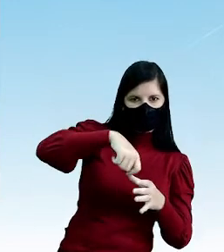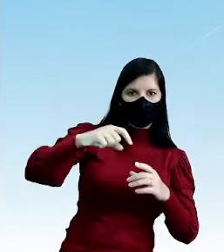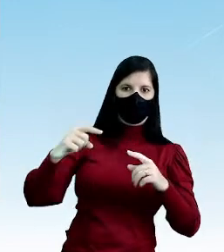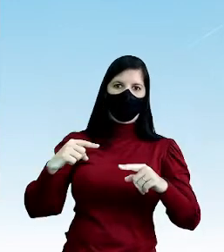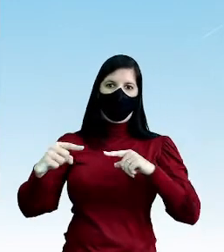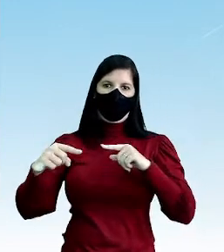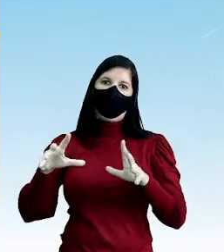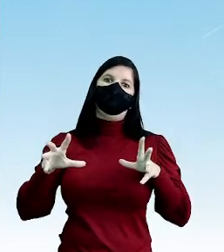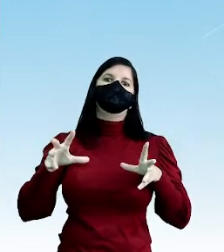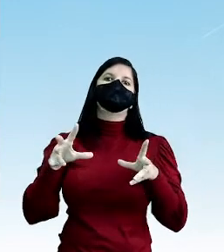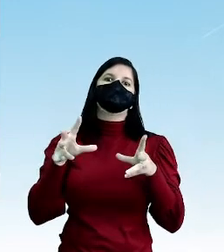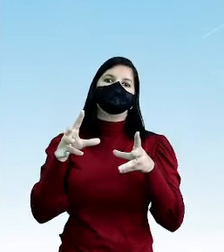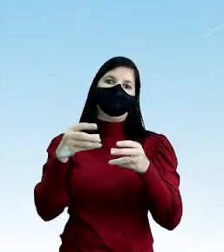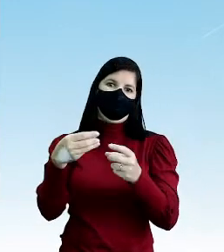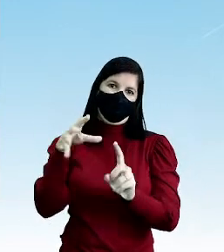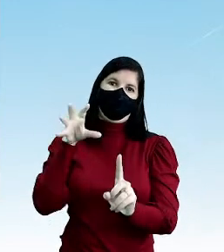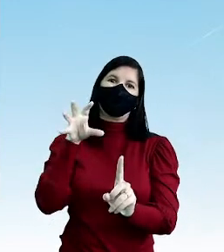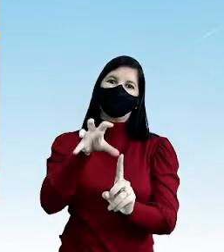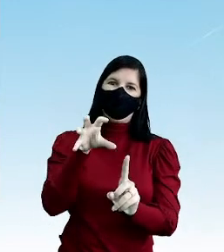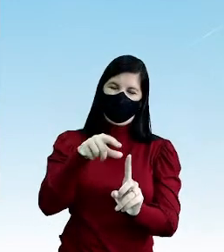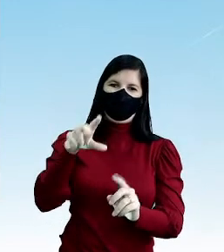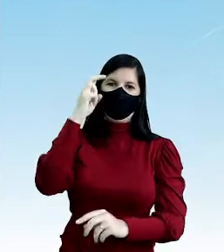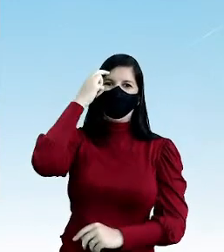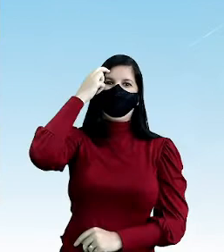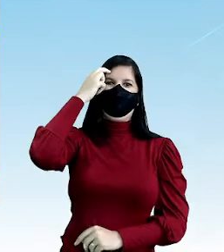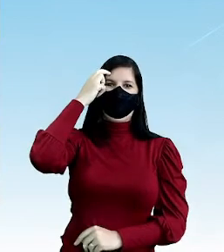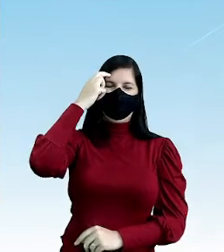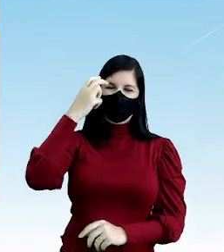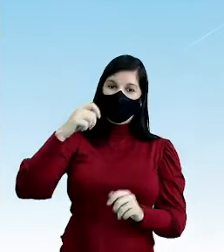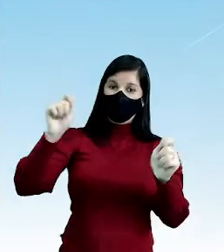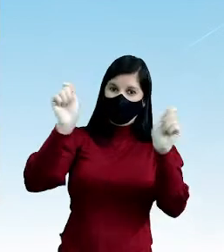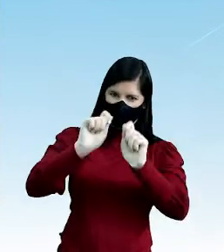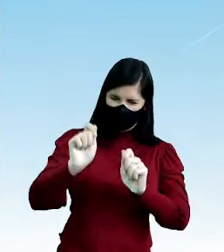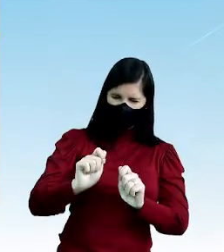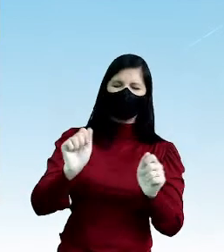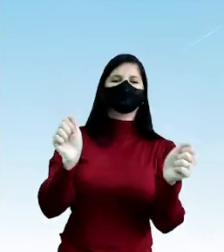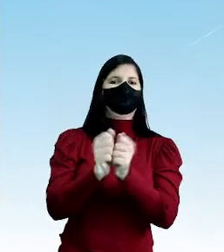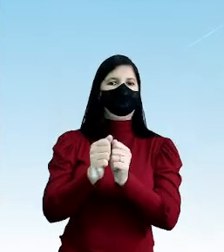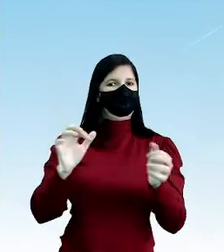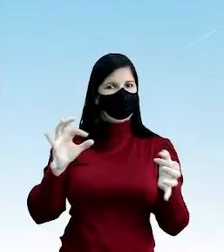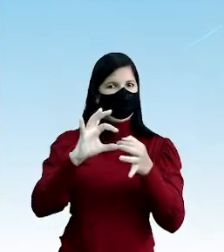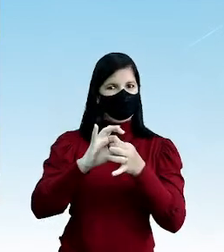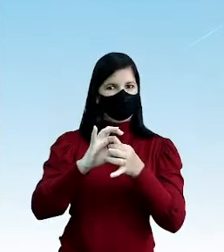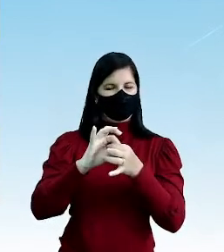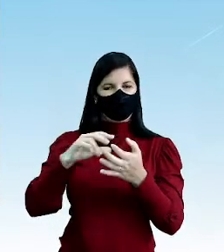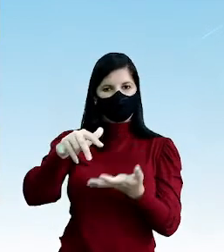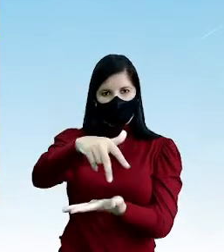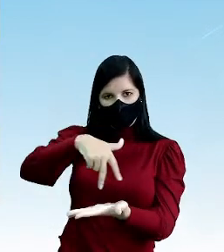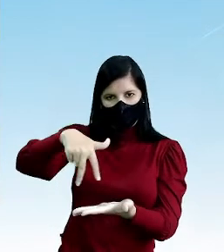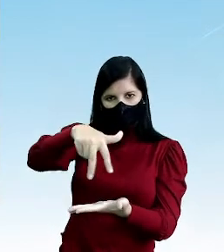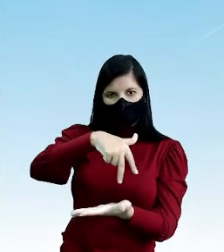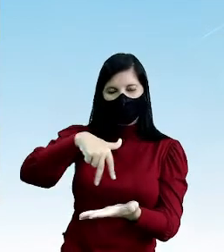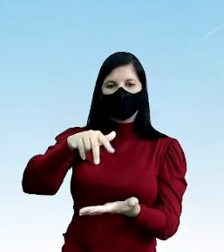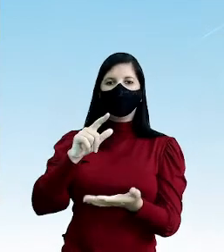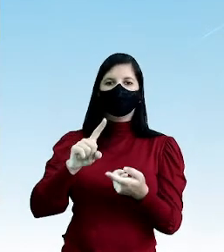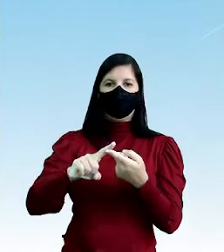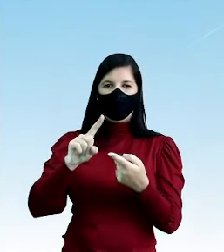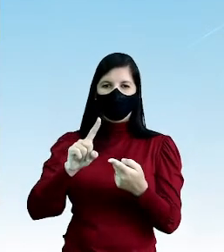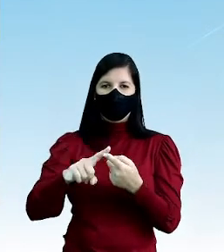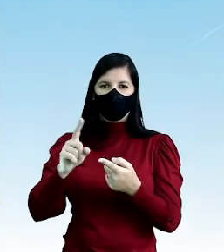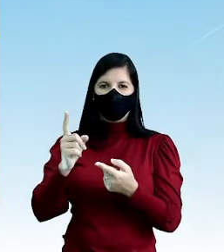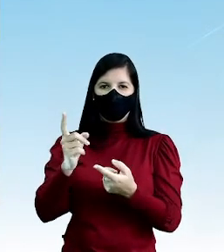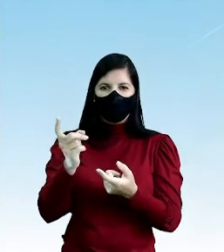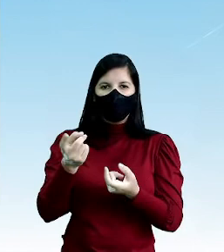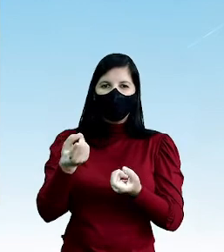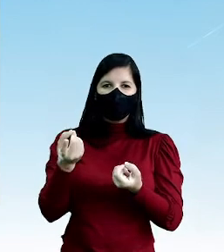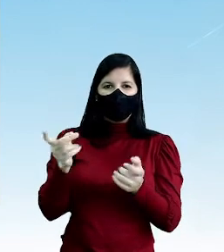então tudo vai estar influenciado na cultura e a arte vai ser influenciada por tudo isso. Então a dança também, ela vai contar um pouquinho da